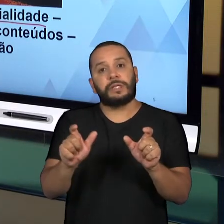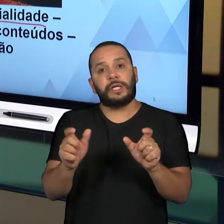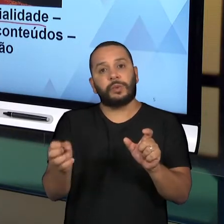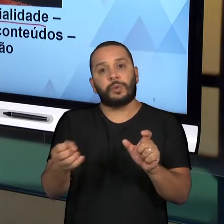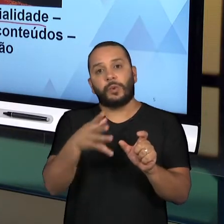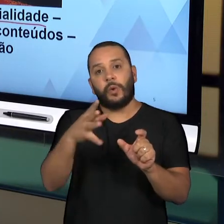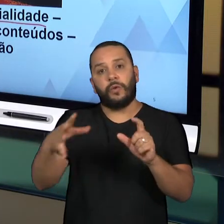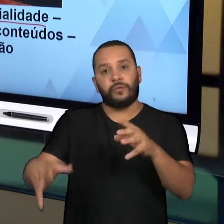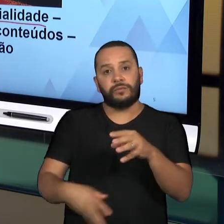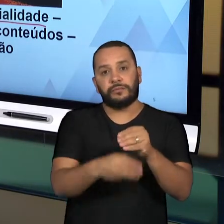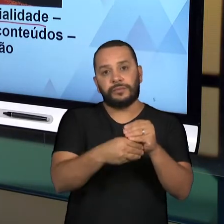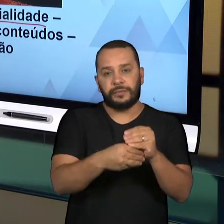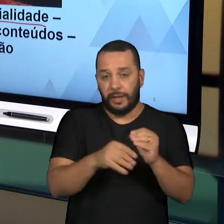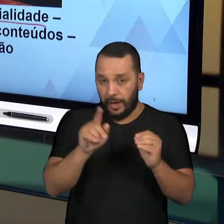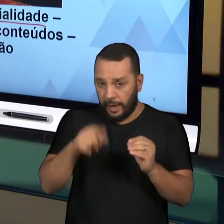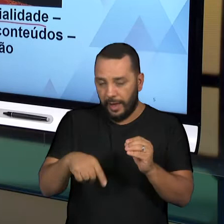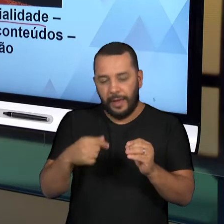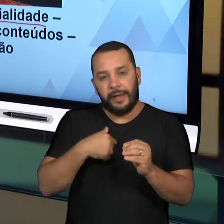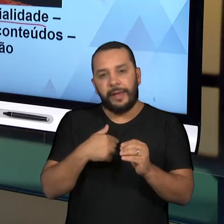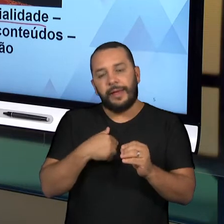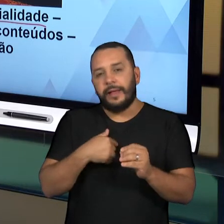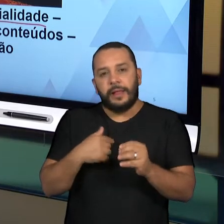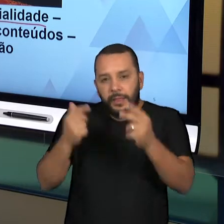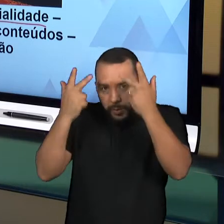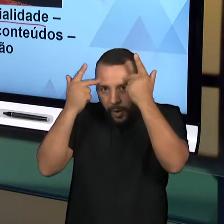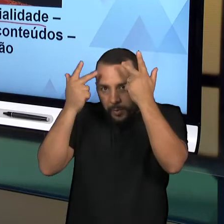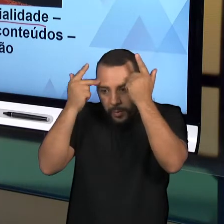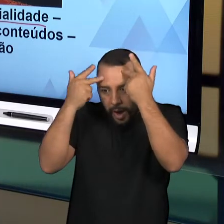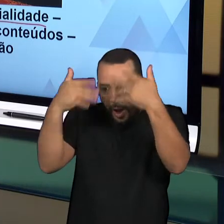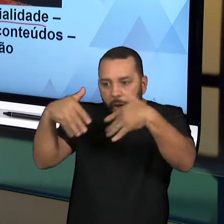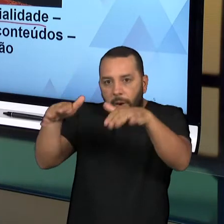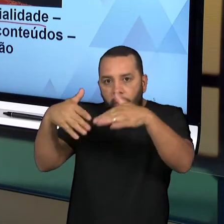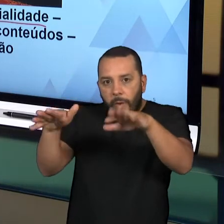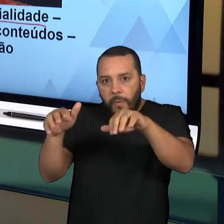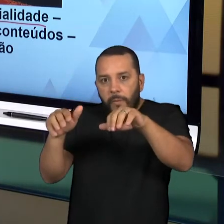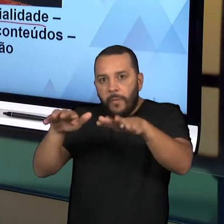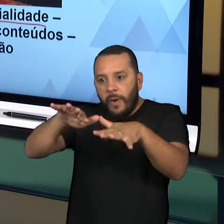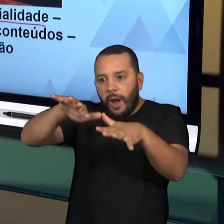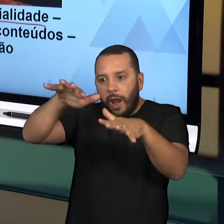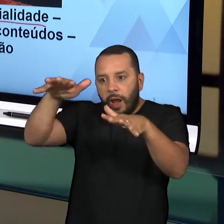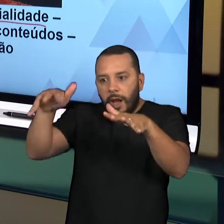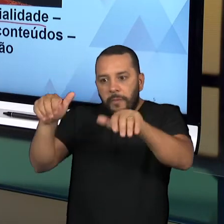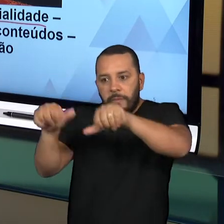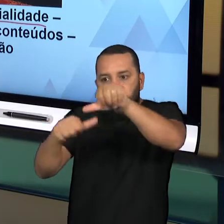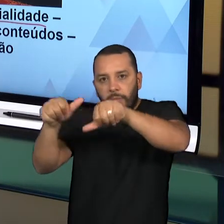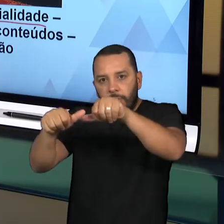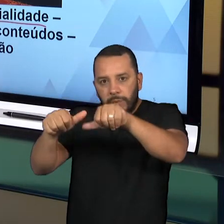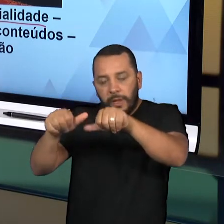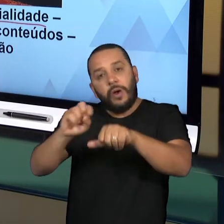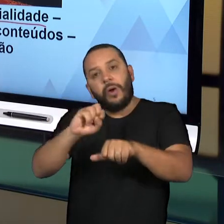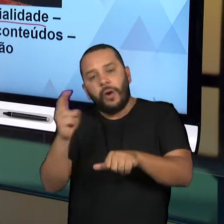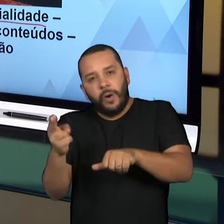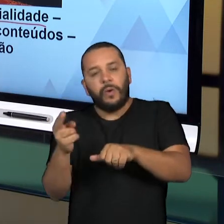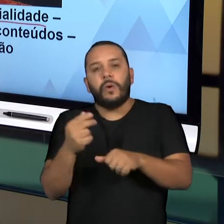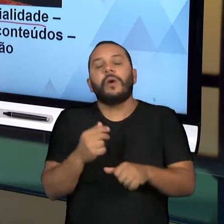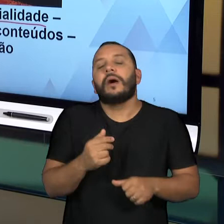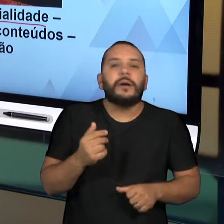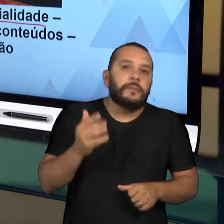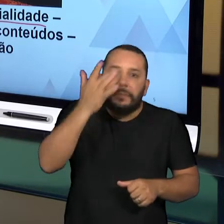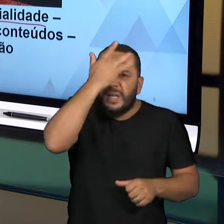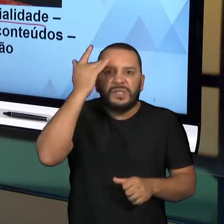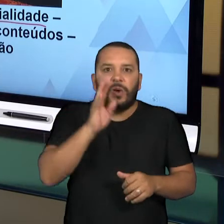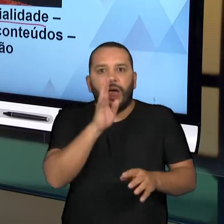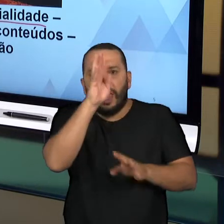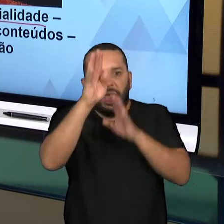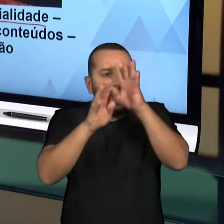mudança natural é uma mudança provocada pelo homem nós discutimos a questão dos intemperismos então